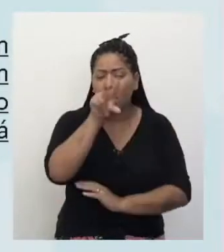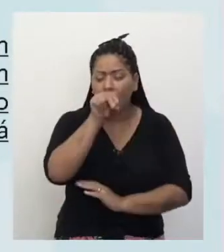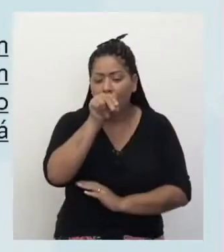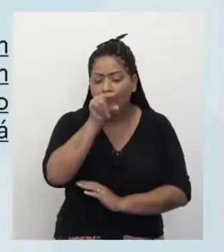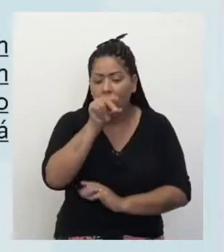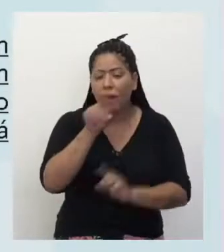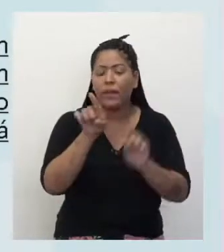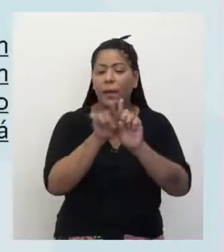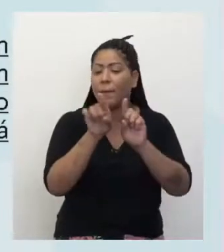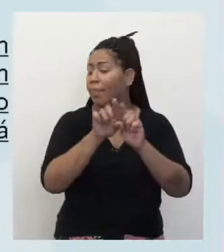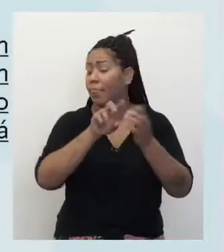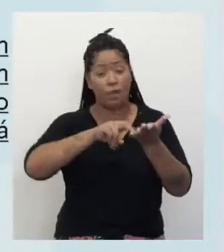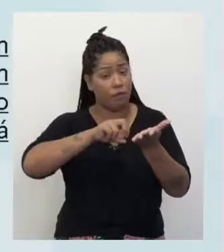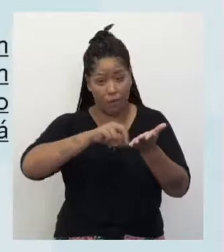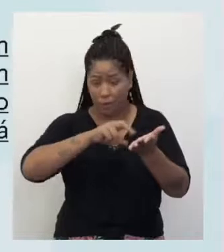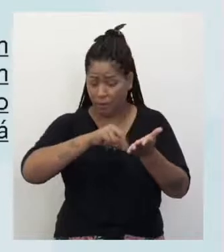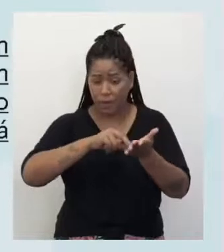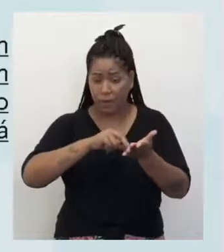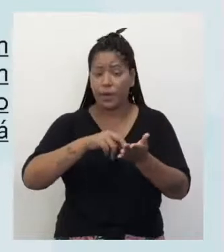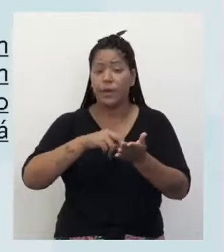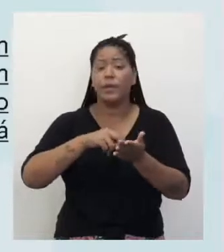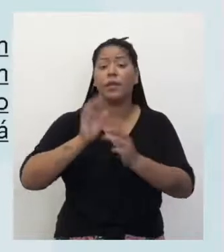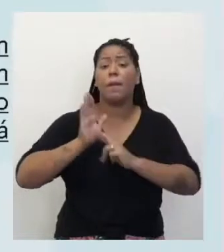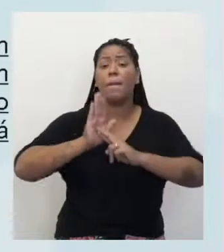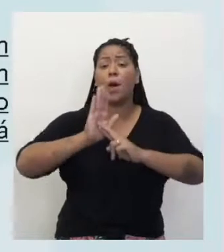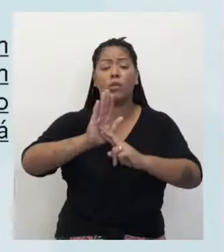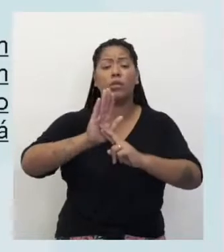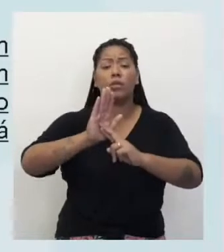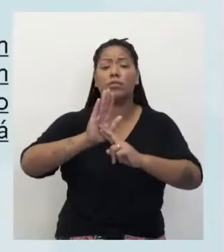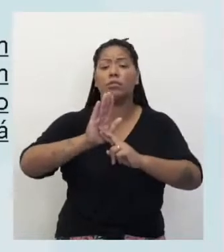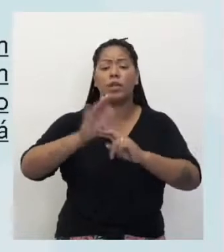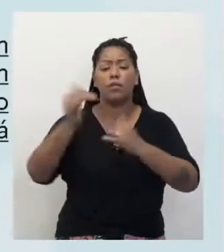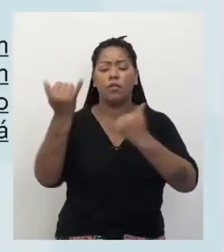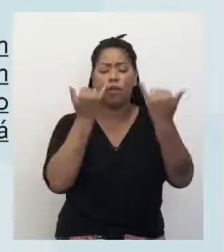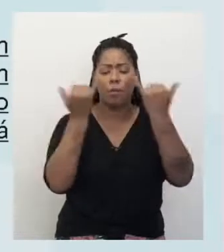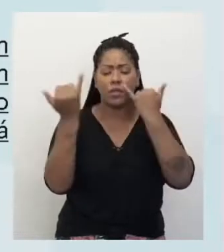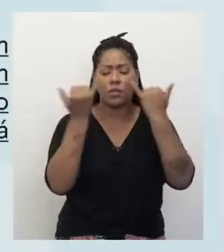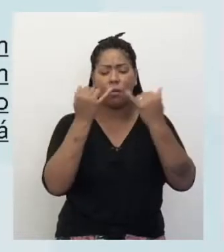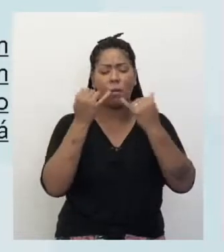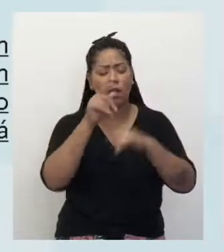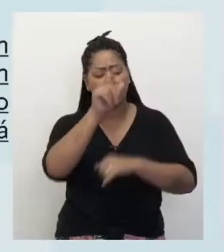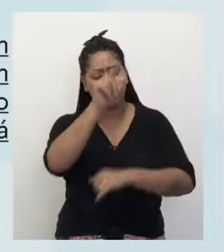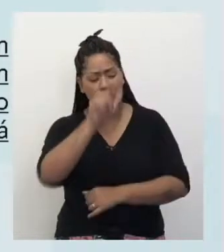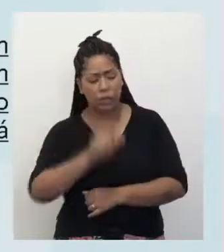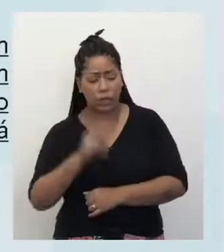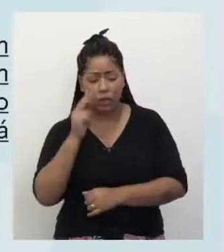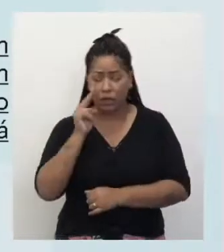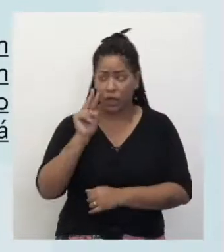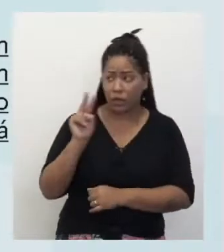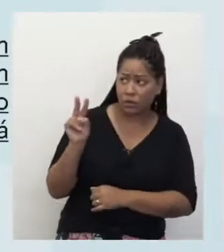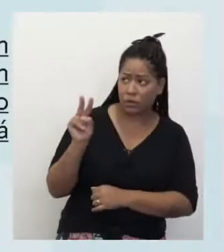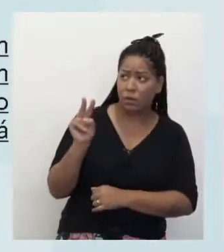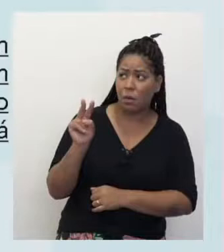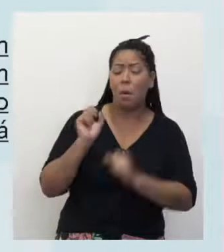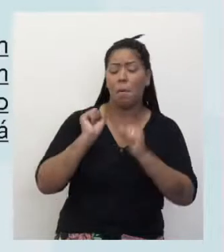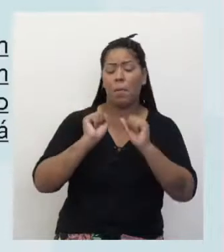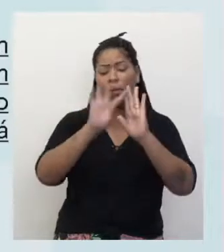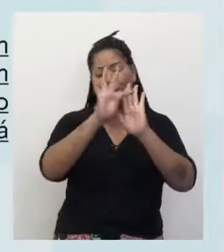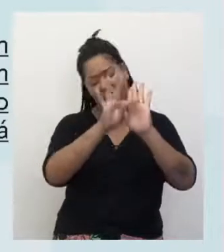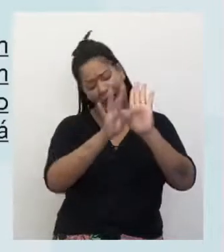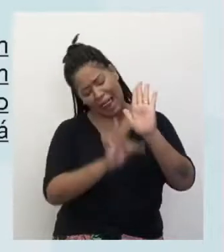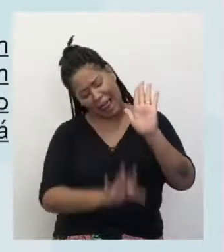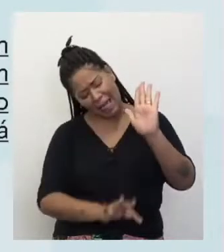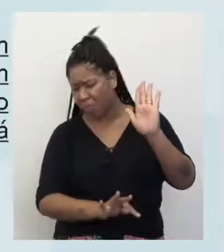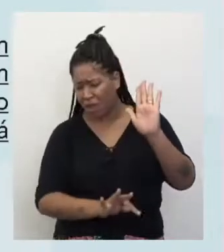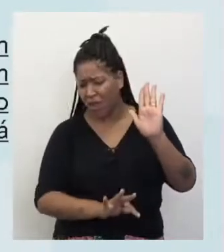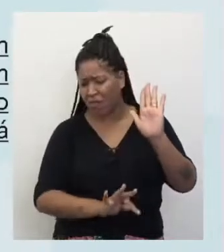não verbal que transmite uma informação completa ao leitor. Então, precisa ser algo longo? Não. Um bom dia já